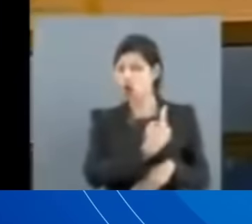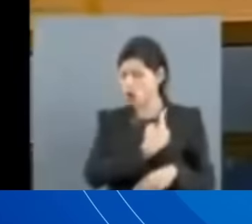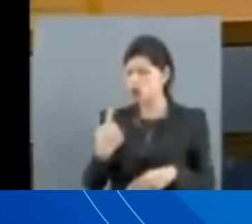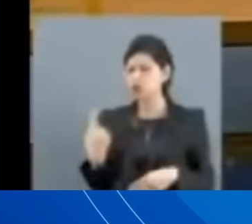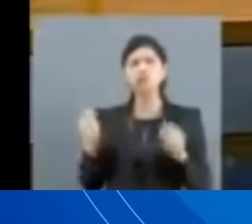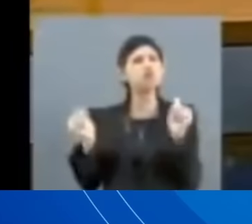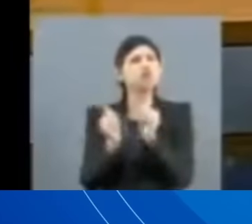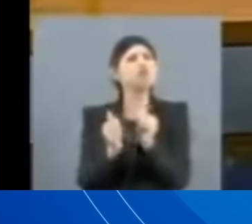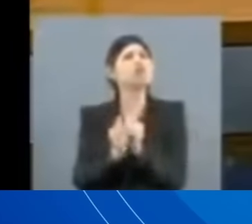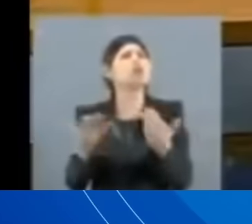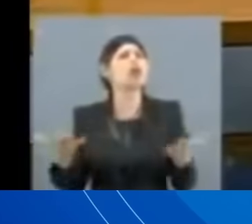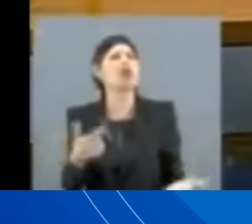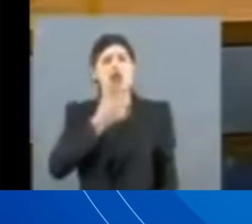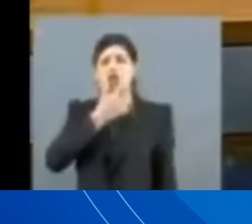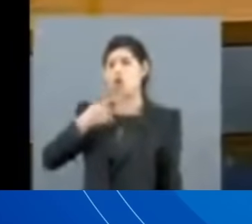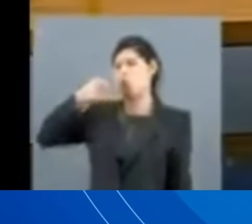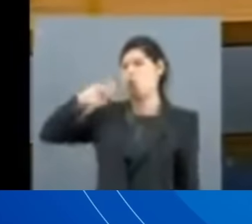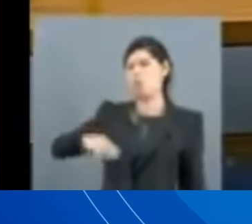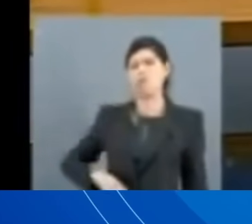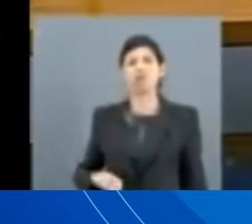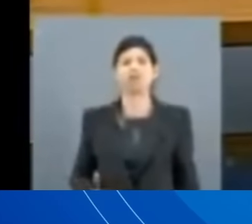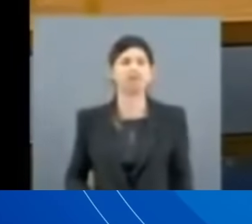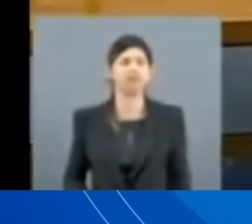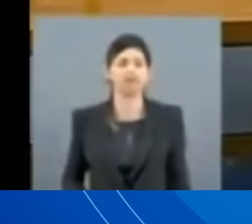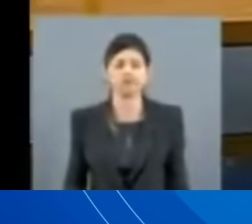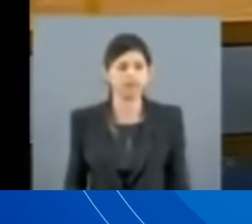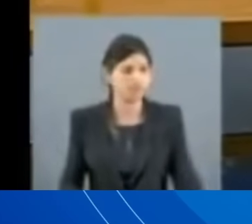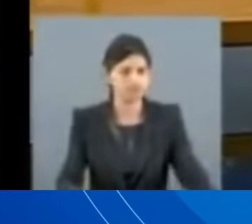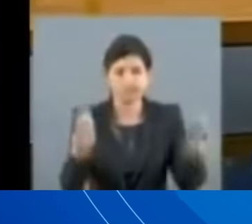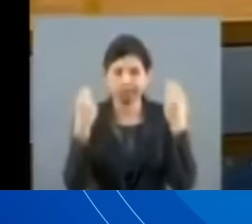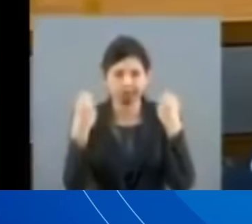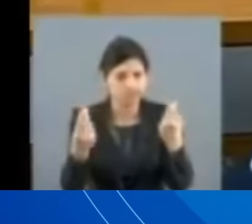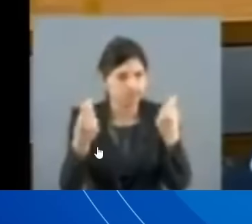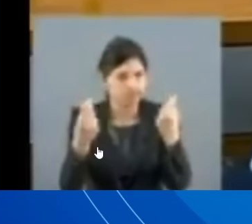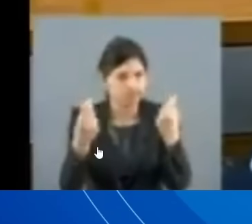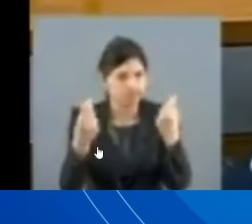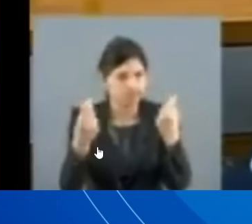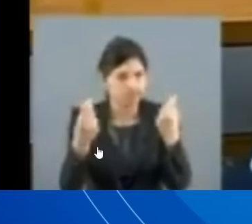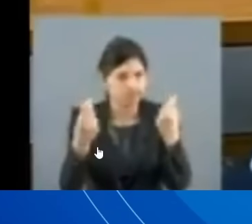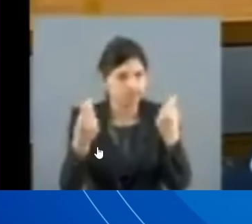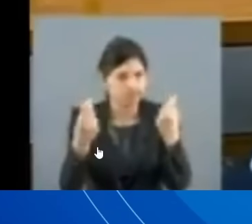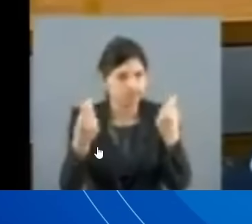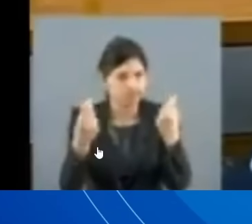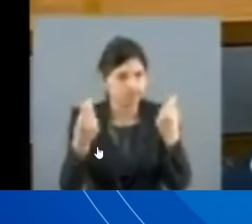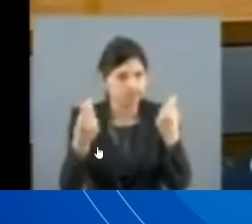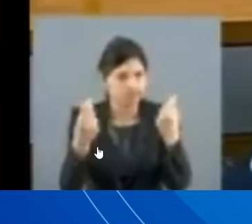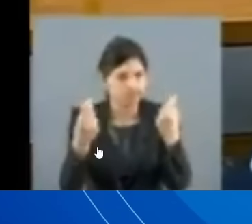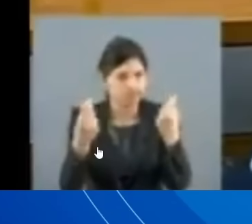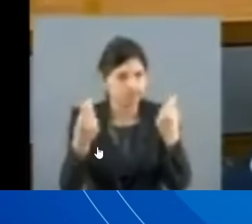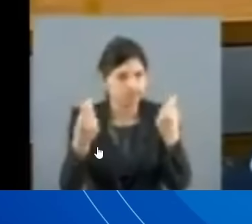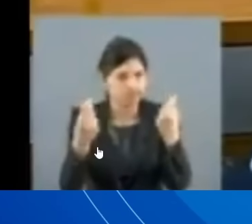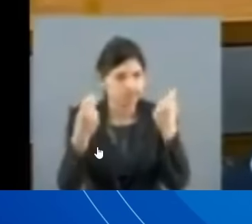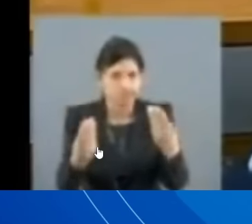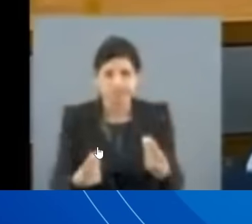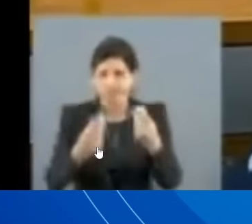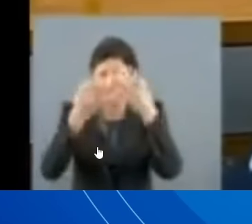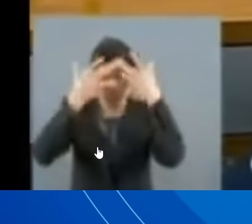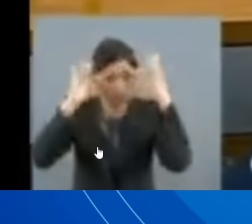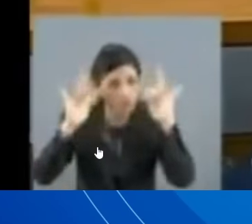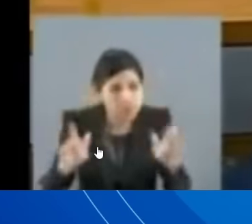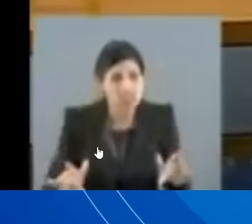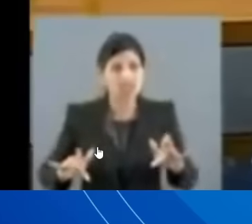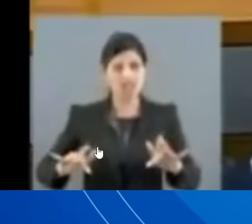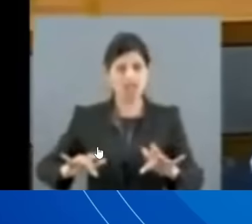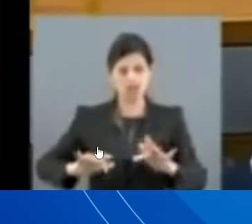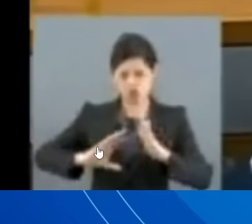com o Supremo. É um valentão, eu não sei o que é que os petistas raiz mesmo. Ele está se referindo a Flávio Dino, tá? Que fundaram o